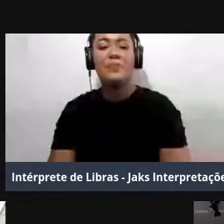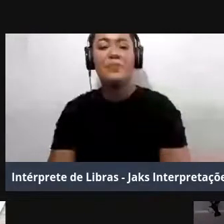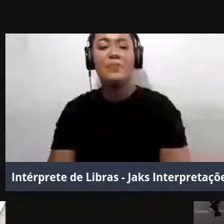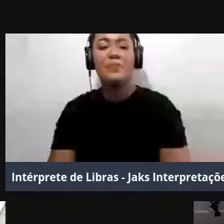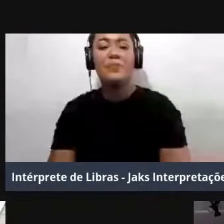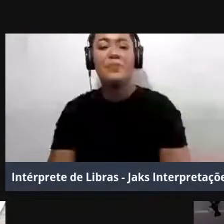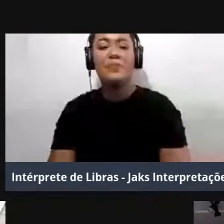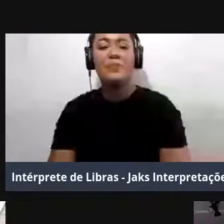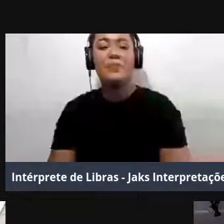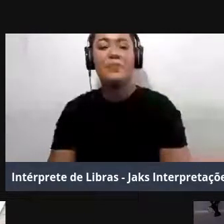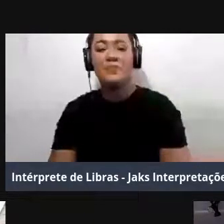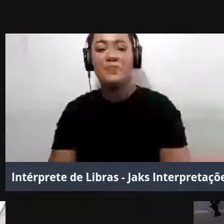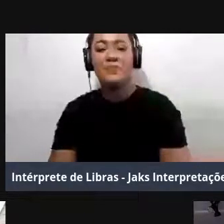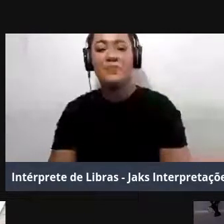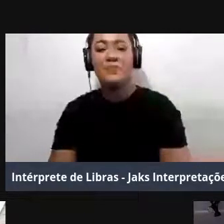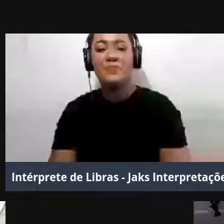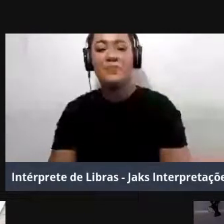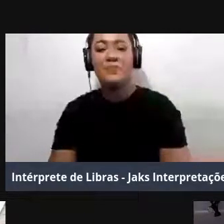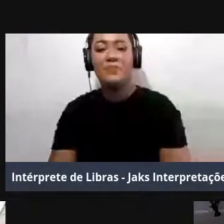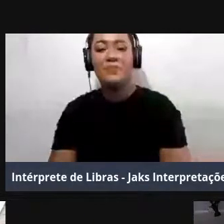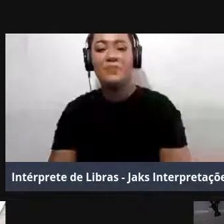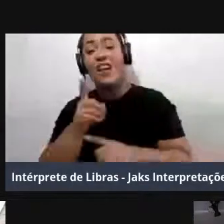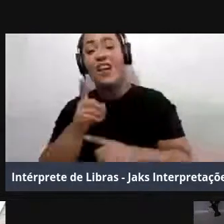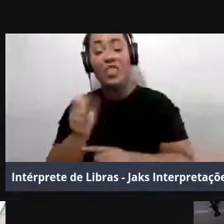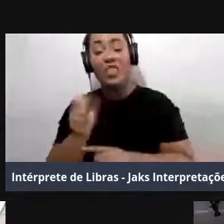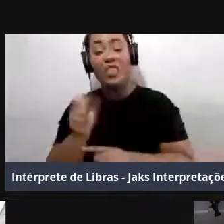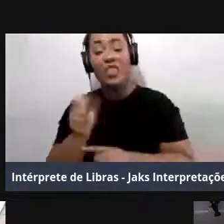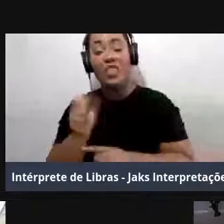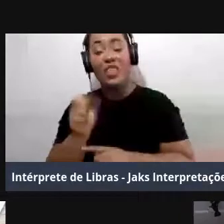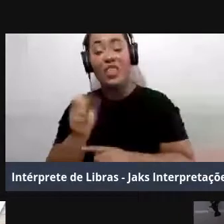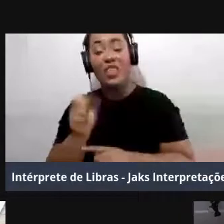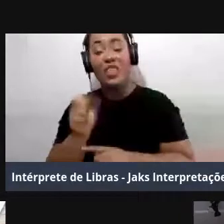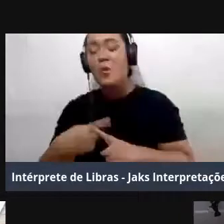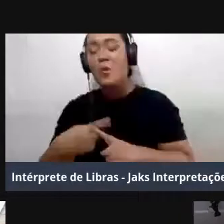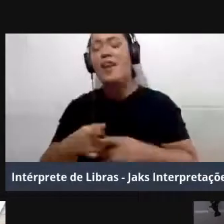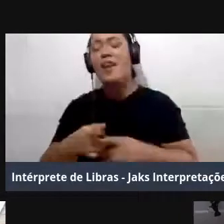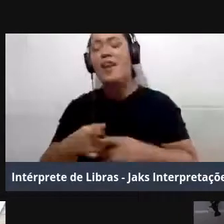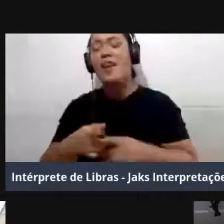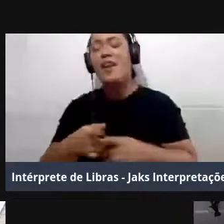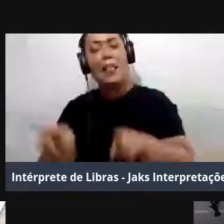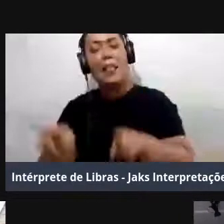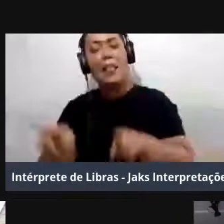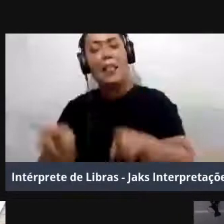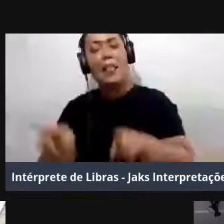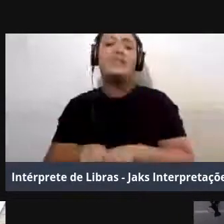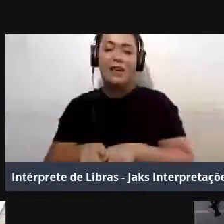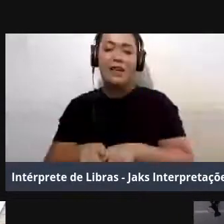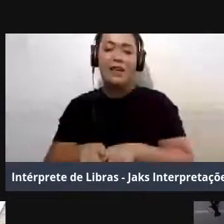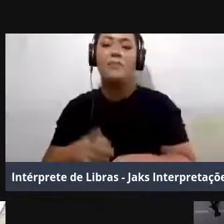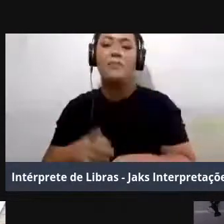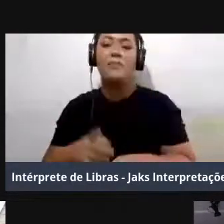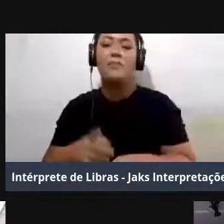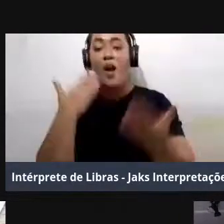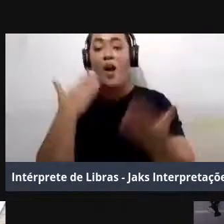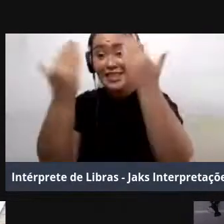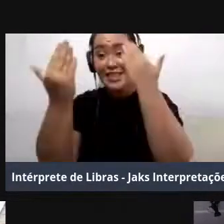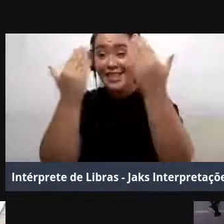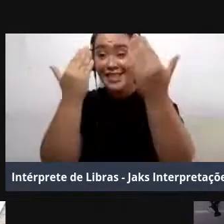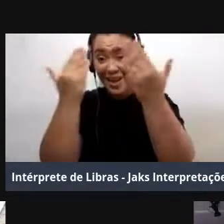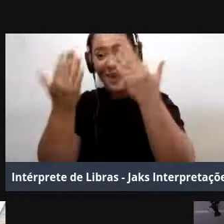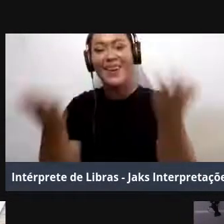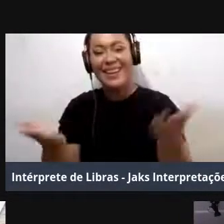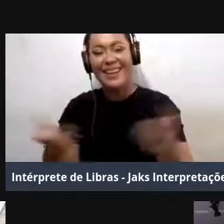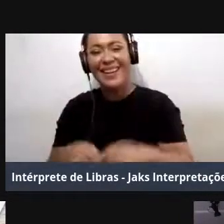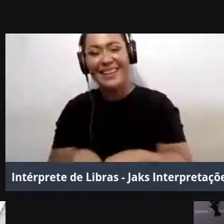delegada, advogada, psicóloga, parteira, e ela dorme nas horas vagas. E como as horas vagas quase